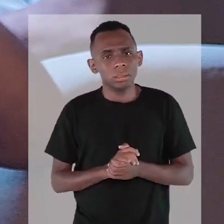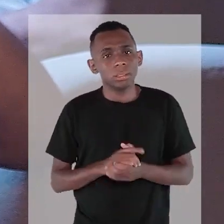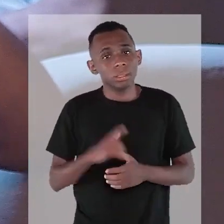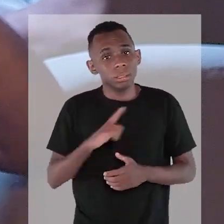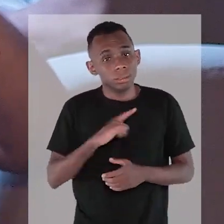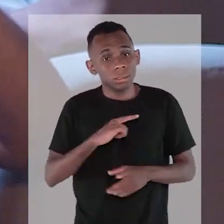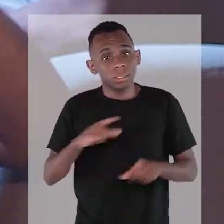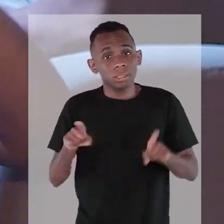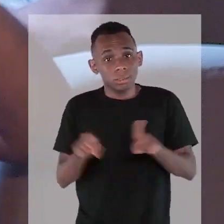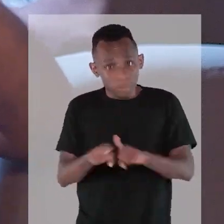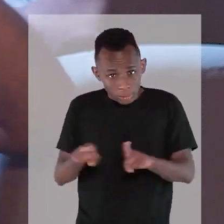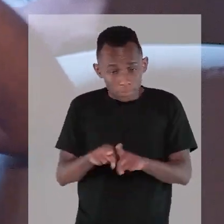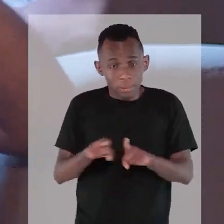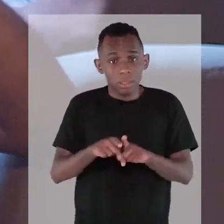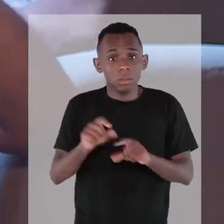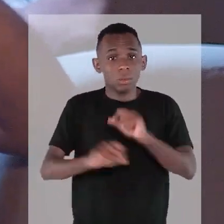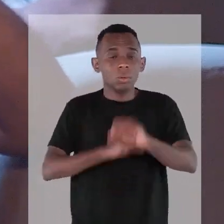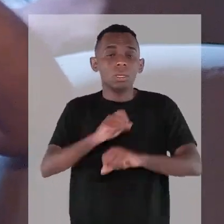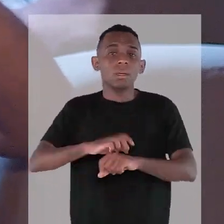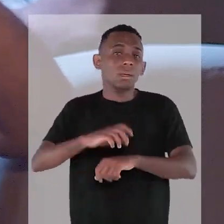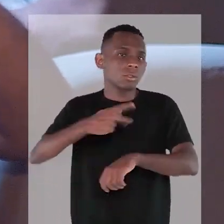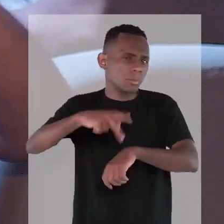nos países europeus onde